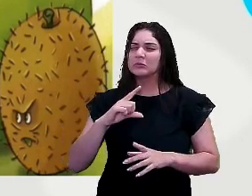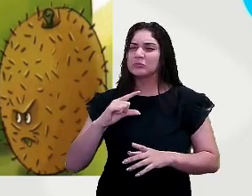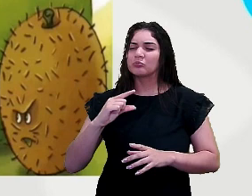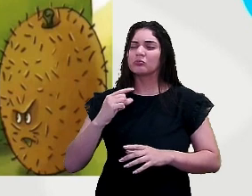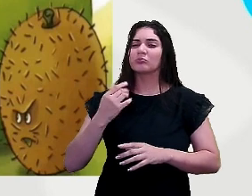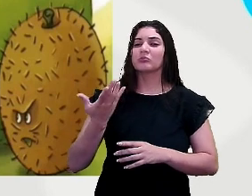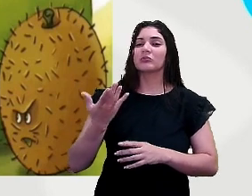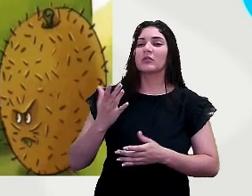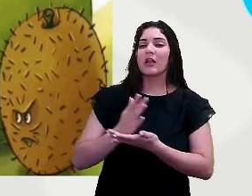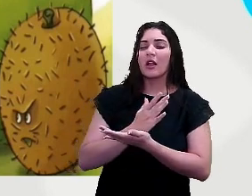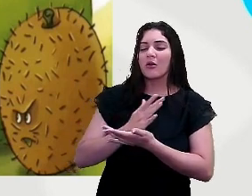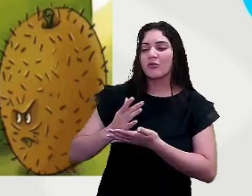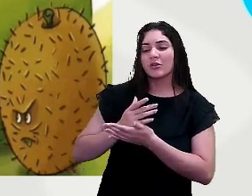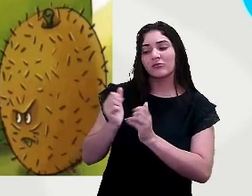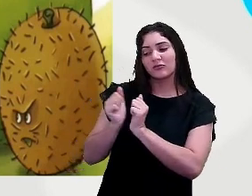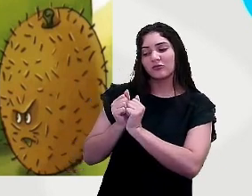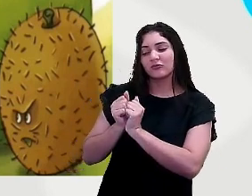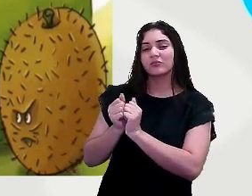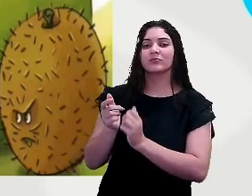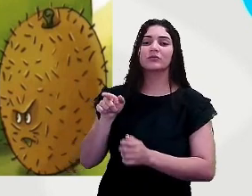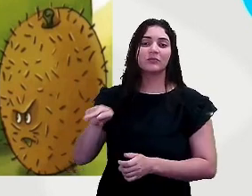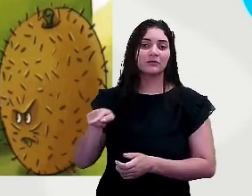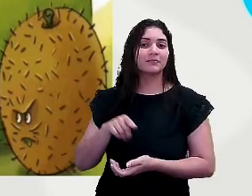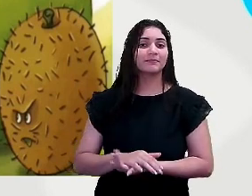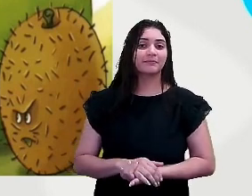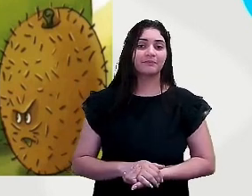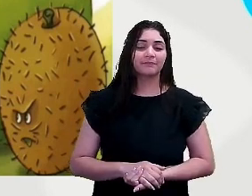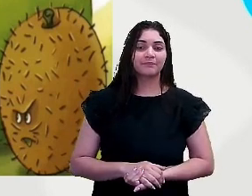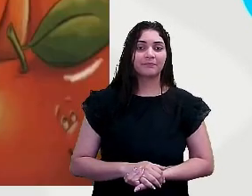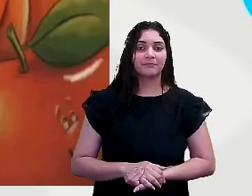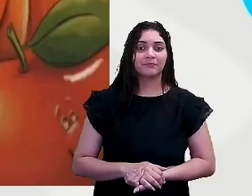alguém fica ao nosso lado.